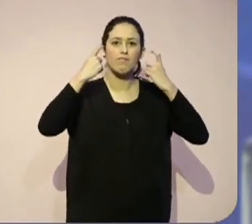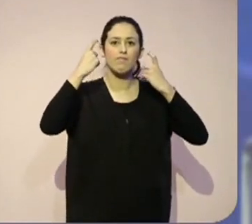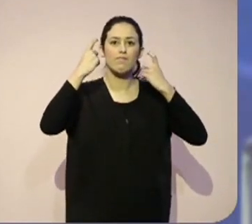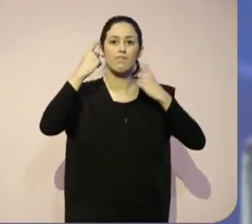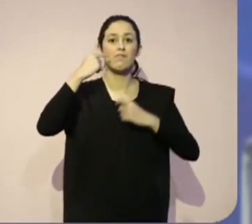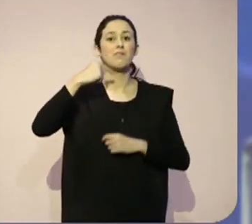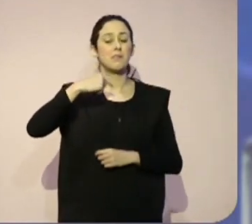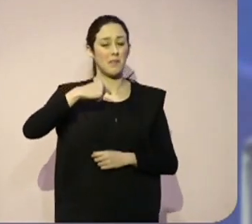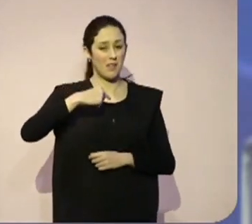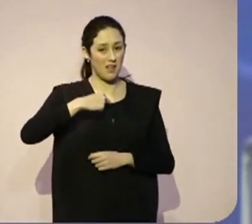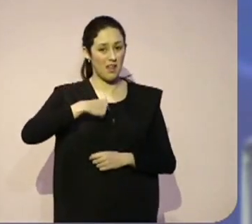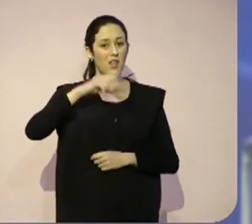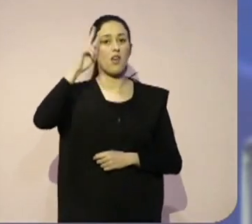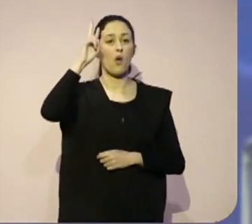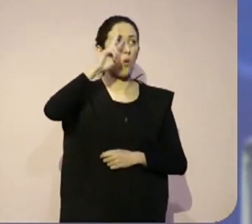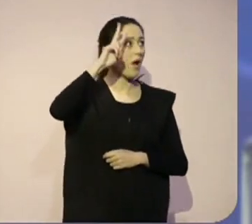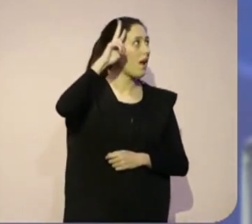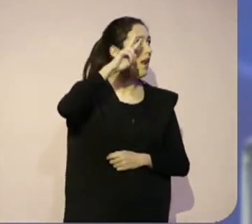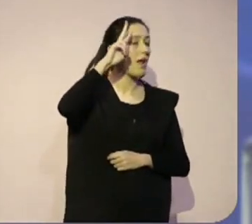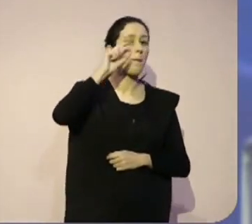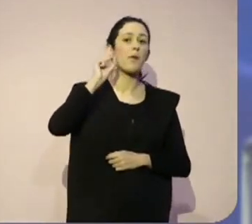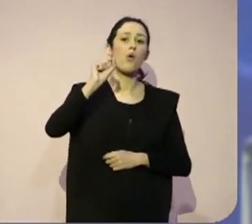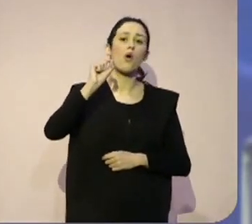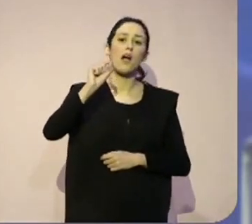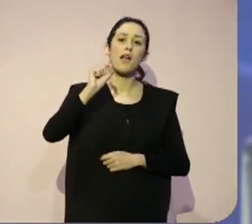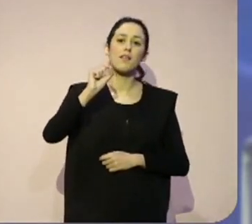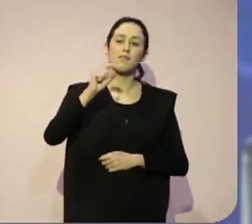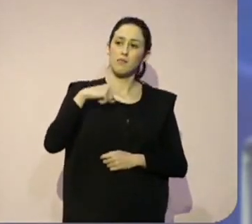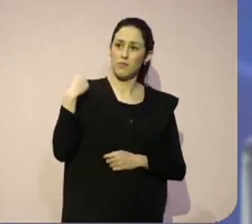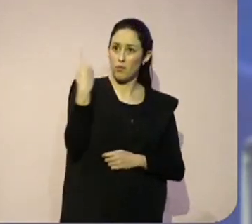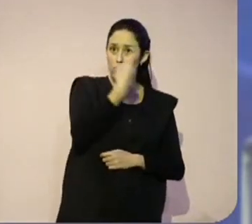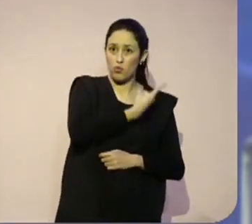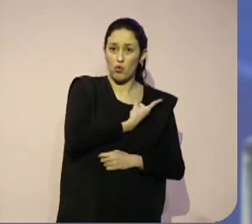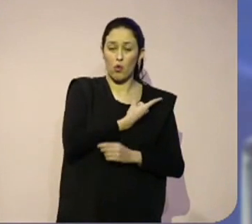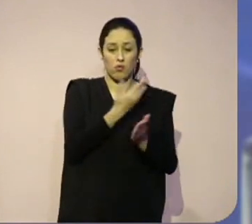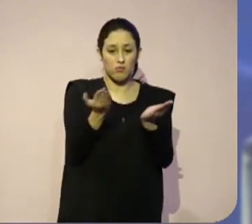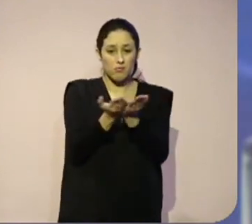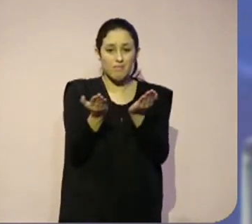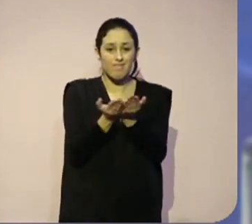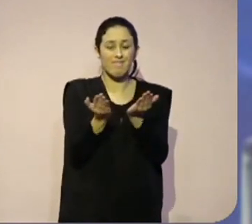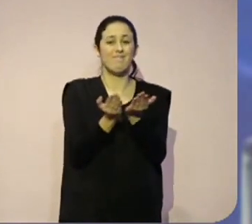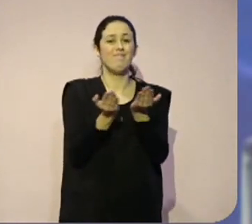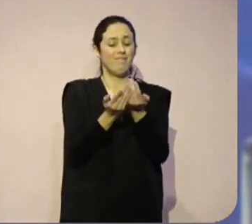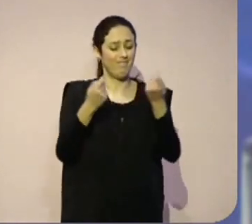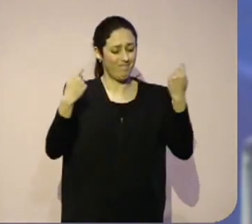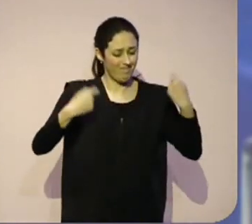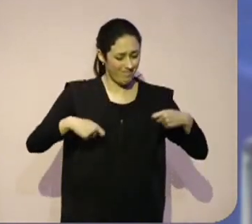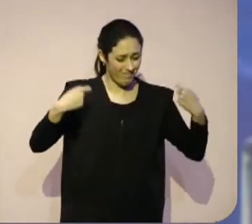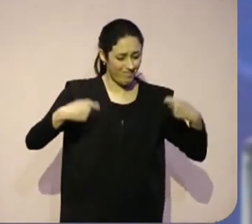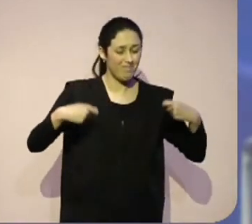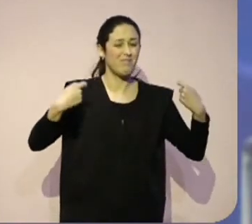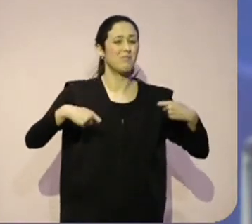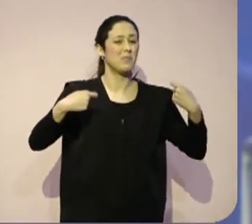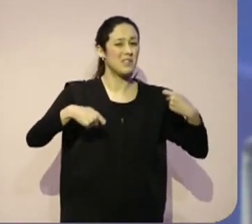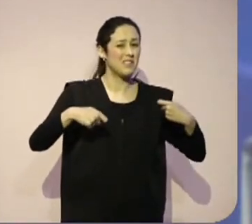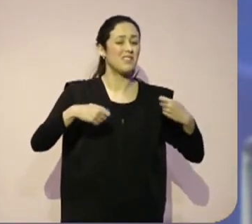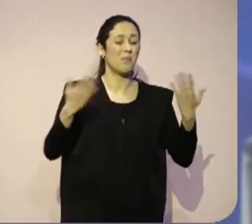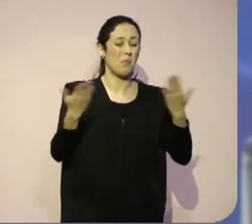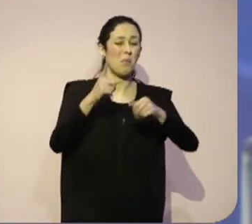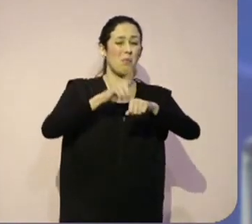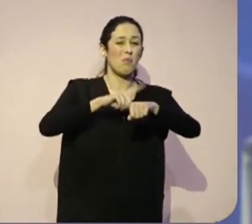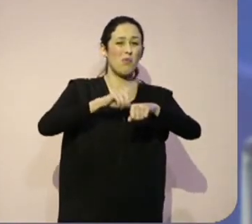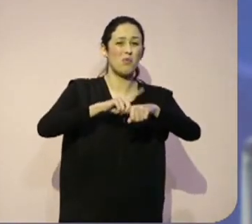de como deve ser, ou quais são as necessidades de um cristão em tempo de